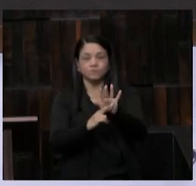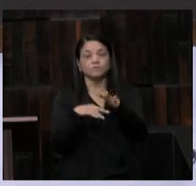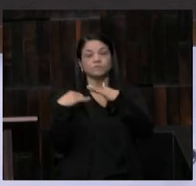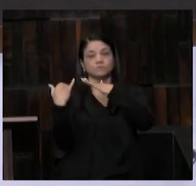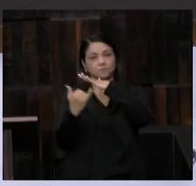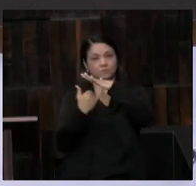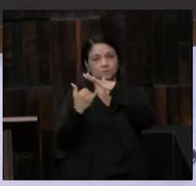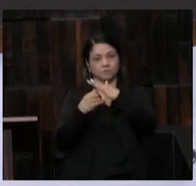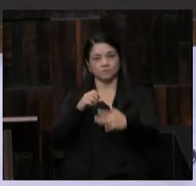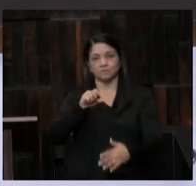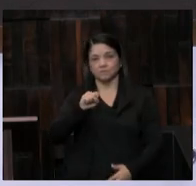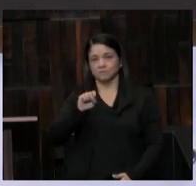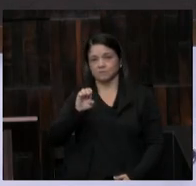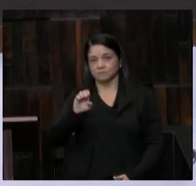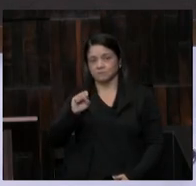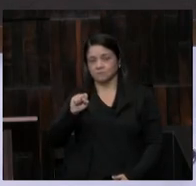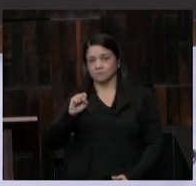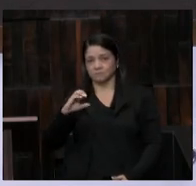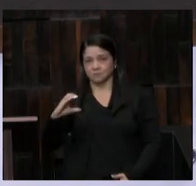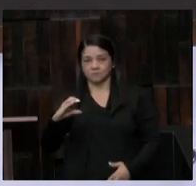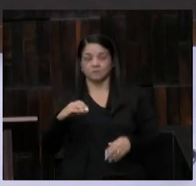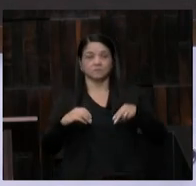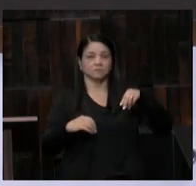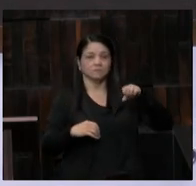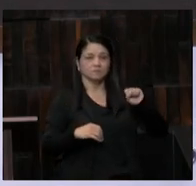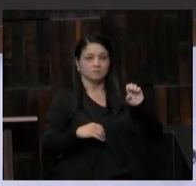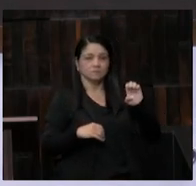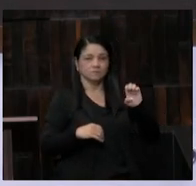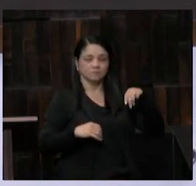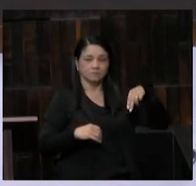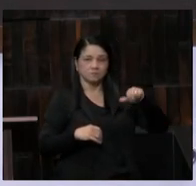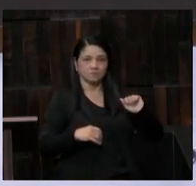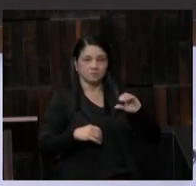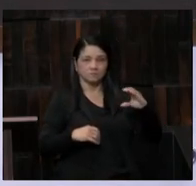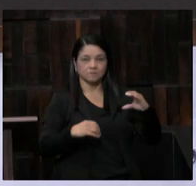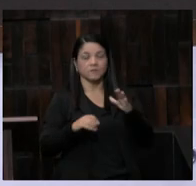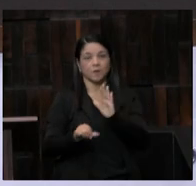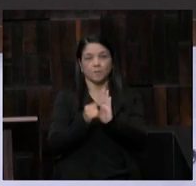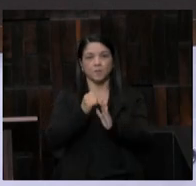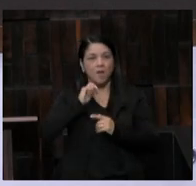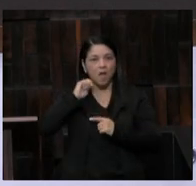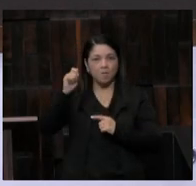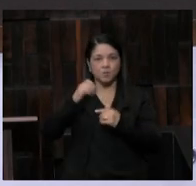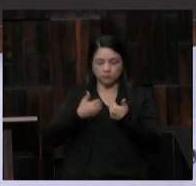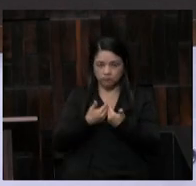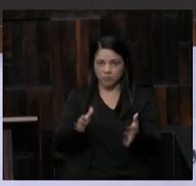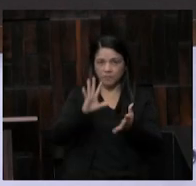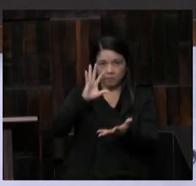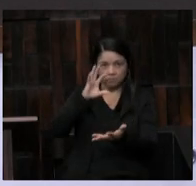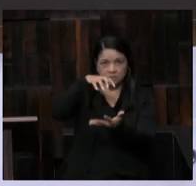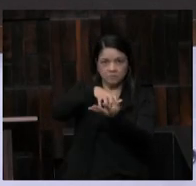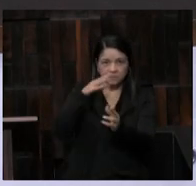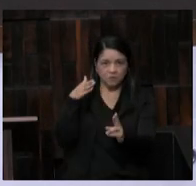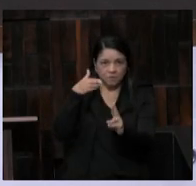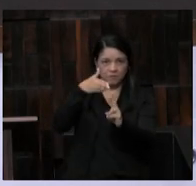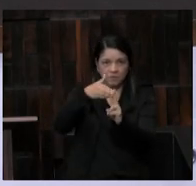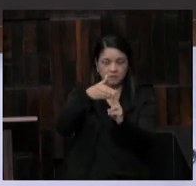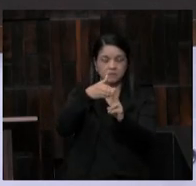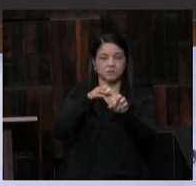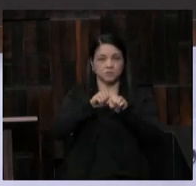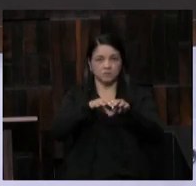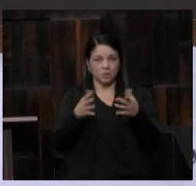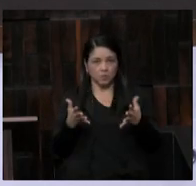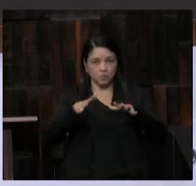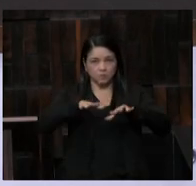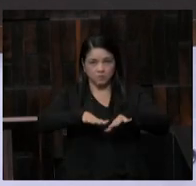instituição, que é o SESC SENAC. No dia 1º de abril, nós inauguramos o Centro de Referência em Educação Inclusiva. Ele fica